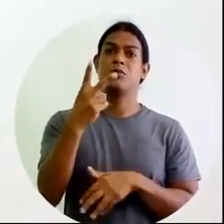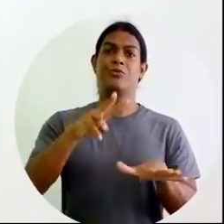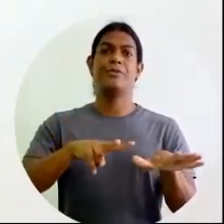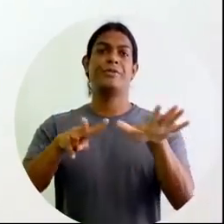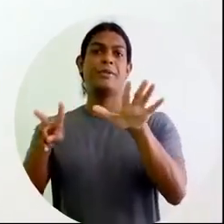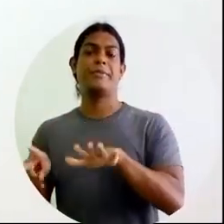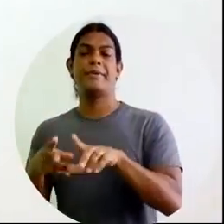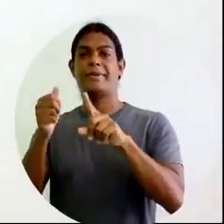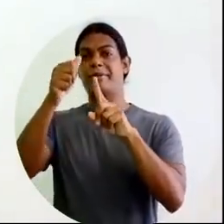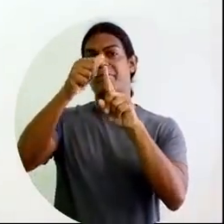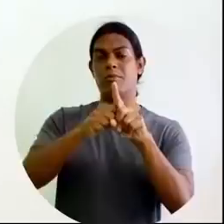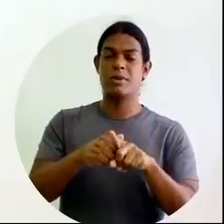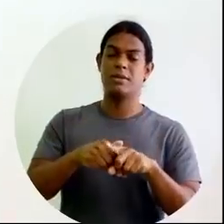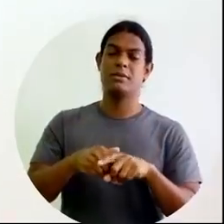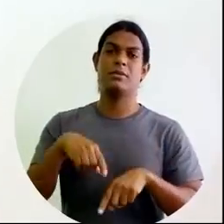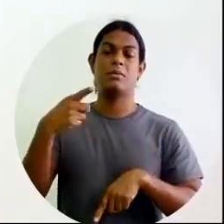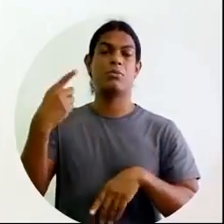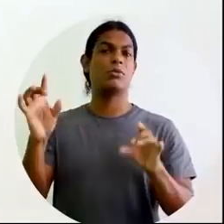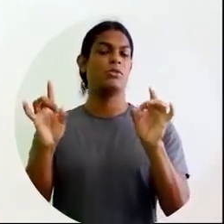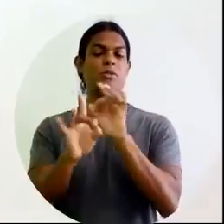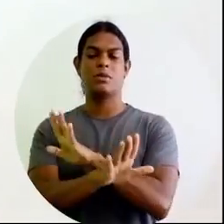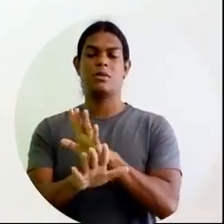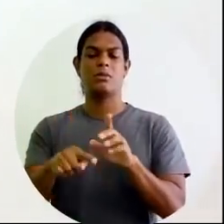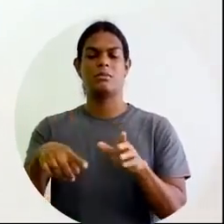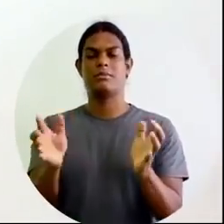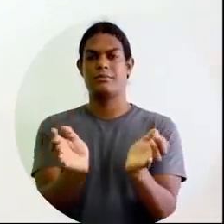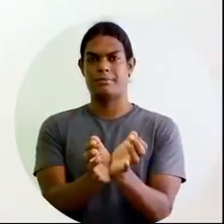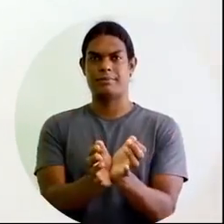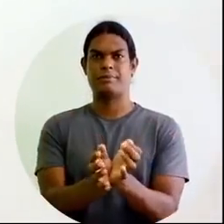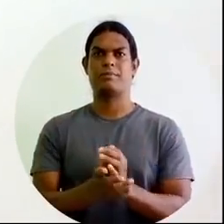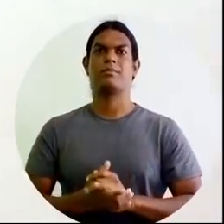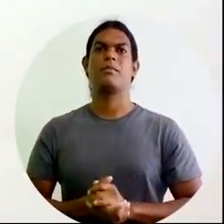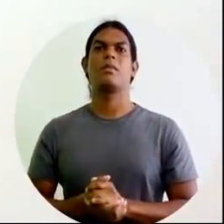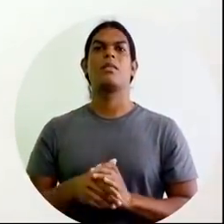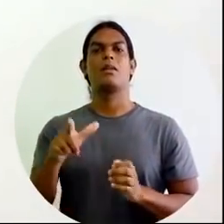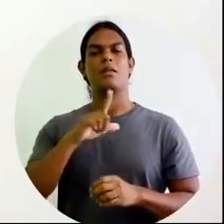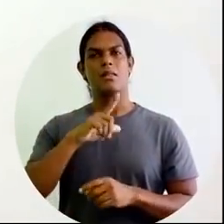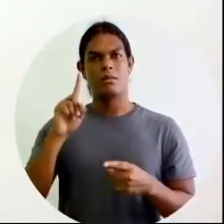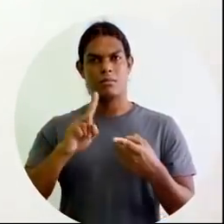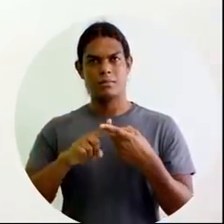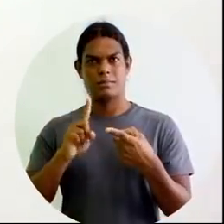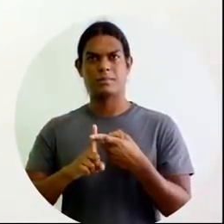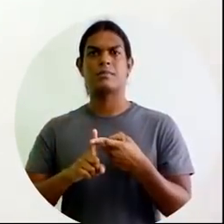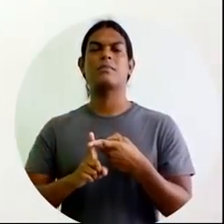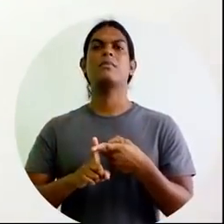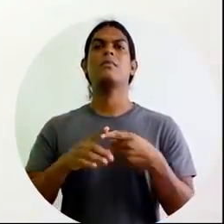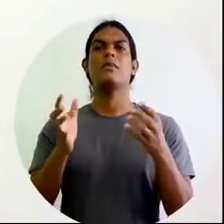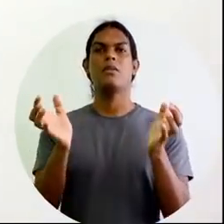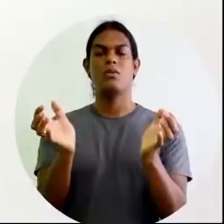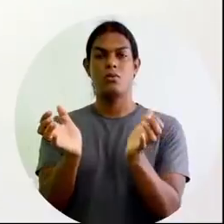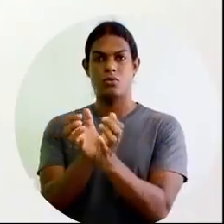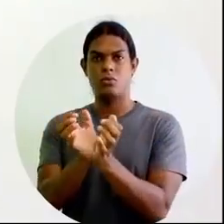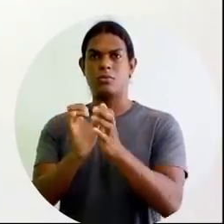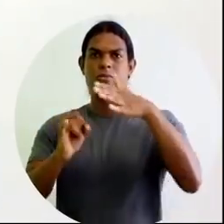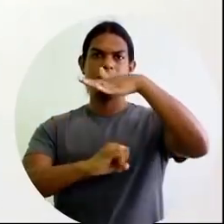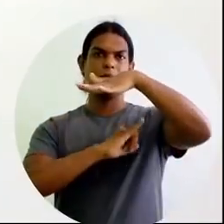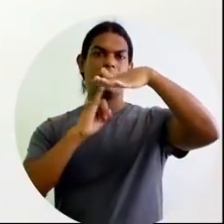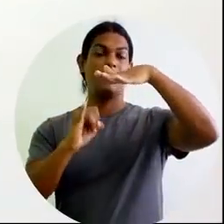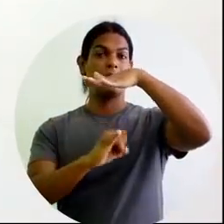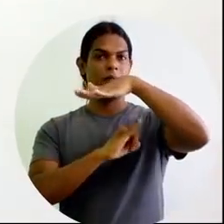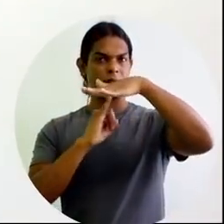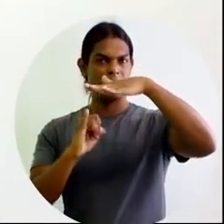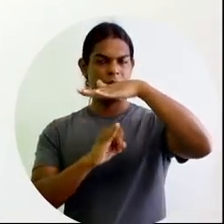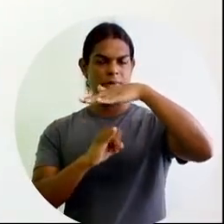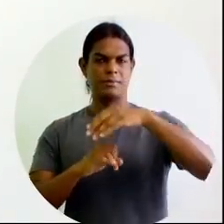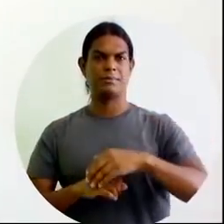para início e fim. Do outro lado, nós temos os grupos informais, que nós podemos falar aqui